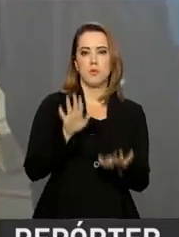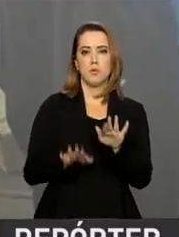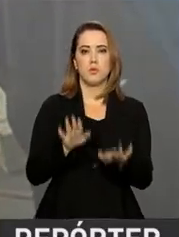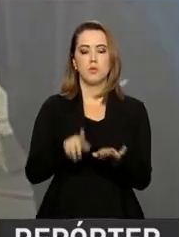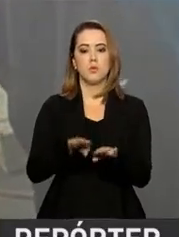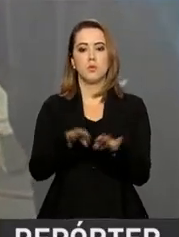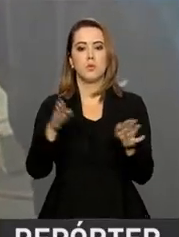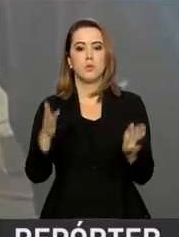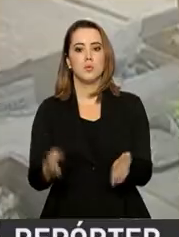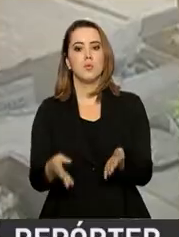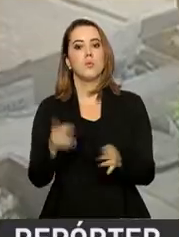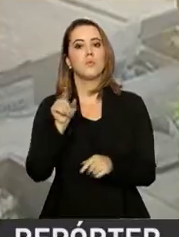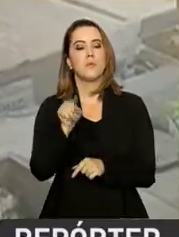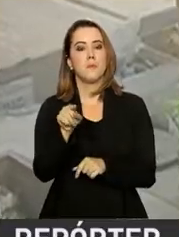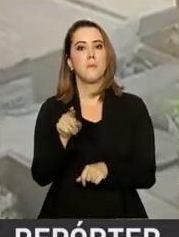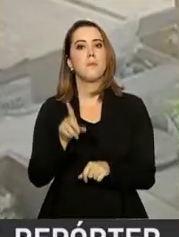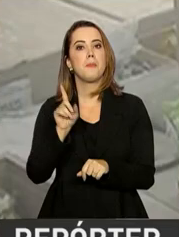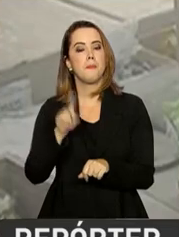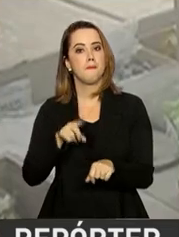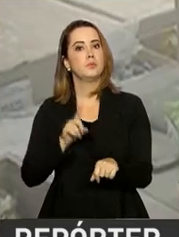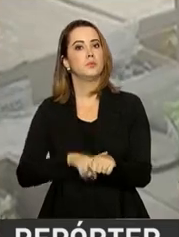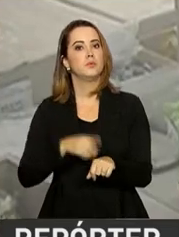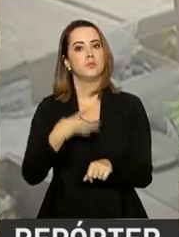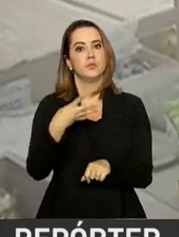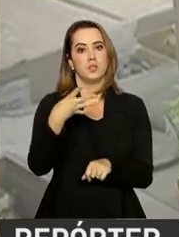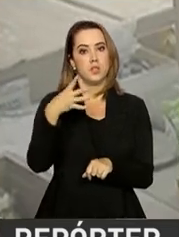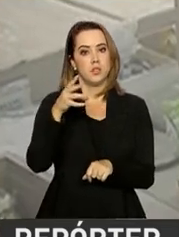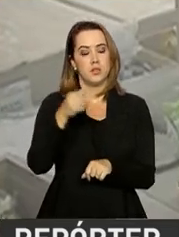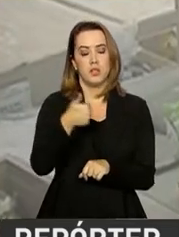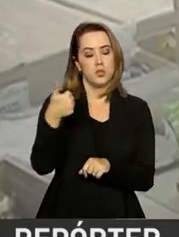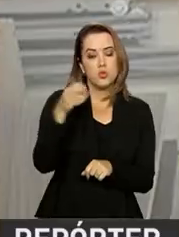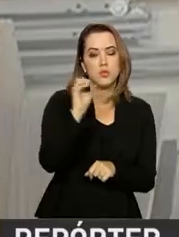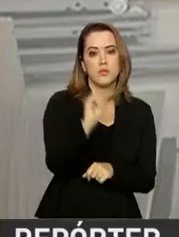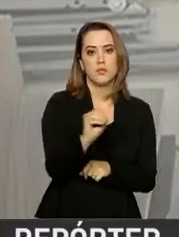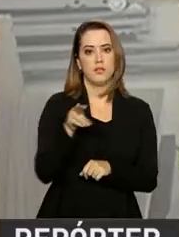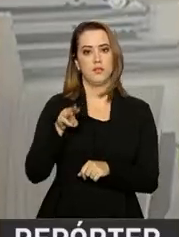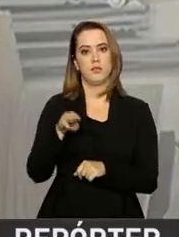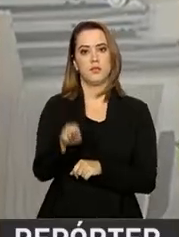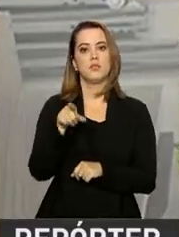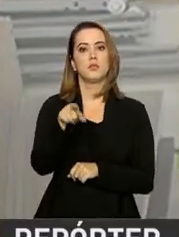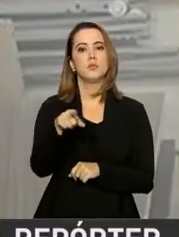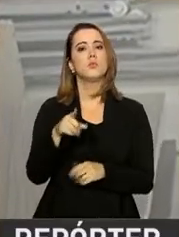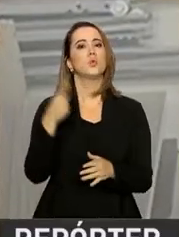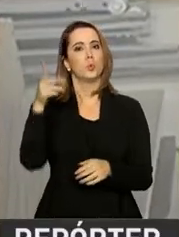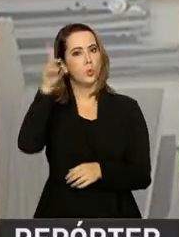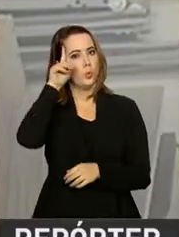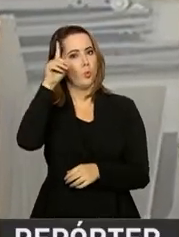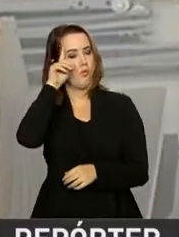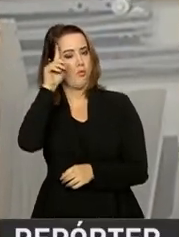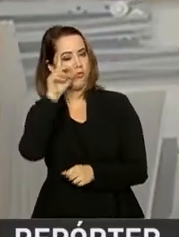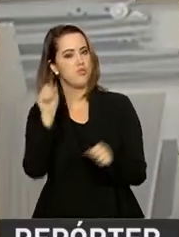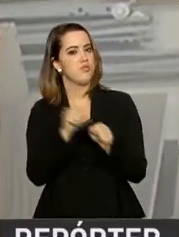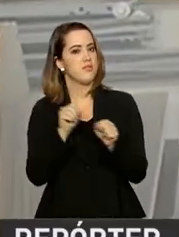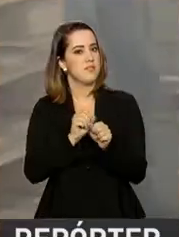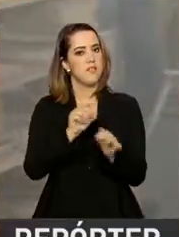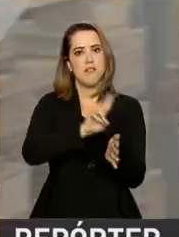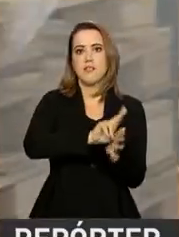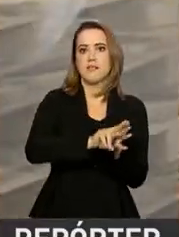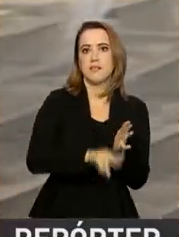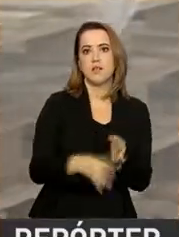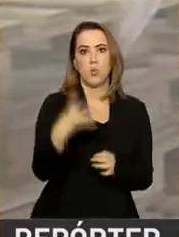de cabeceira pelos funcionários do Correios é de 10 minutos por dia essa equipe é capaz de montar cerca de